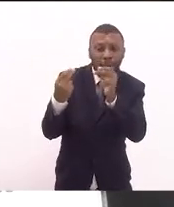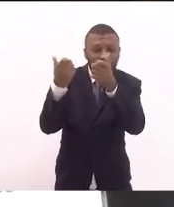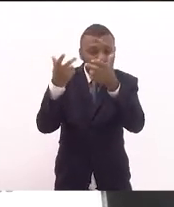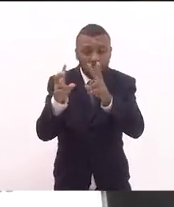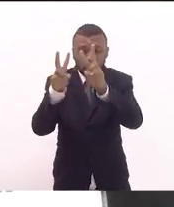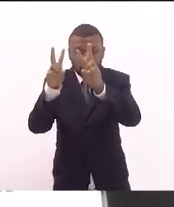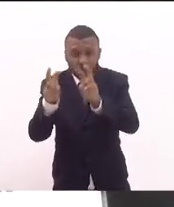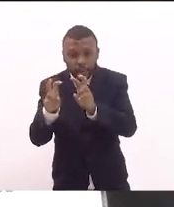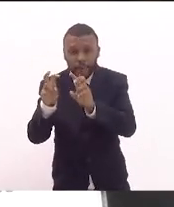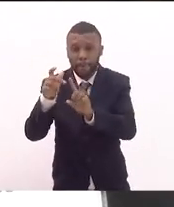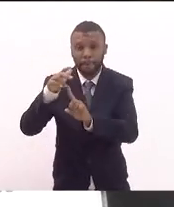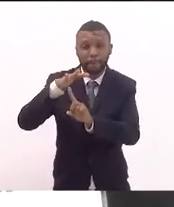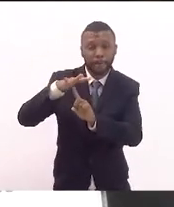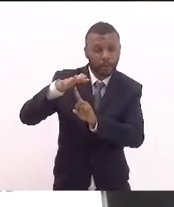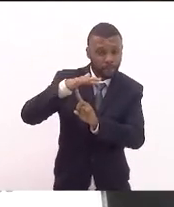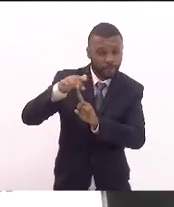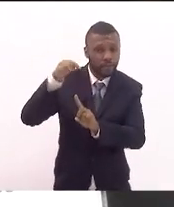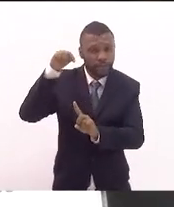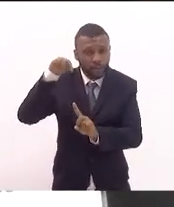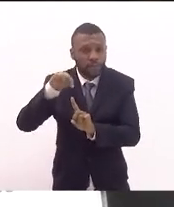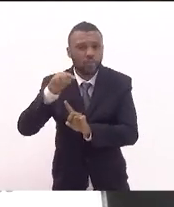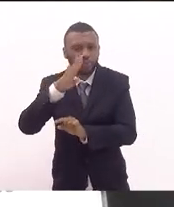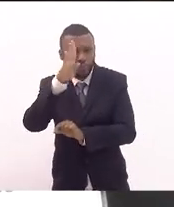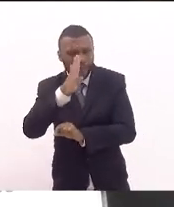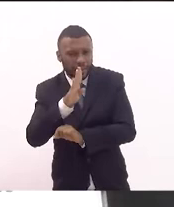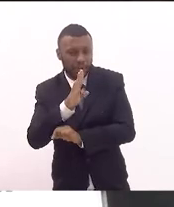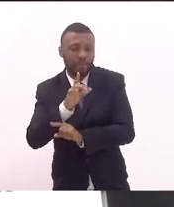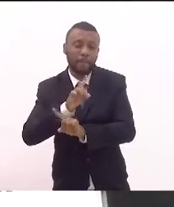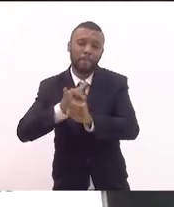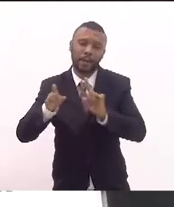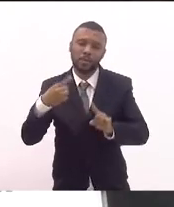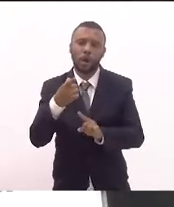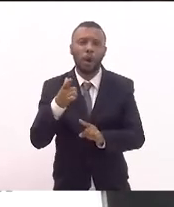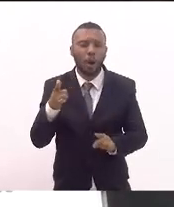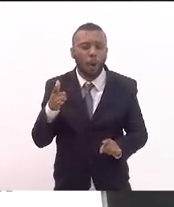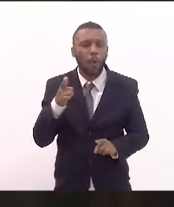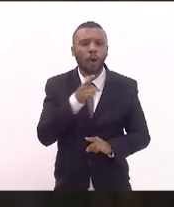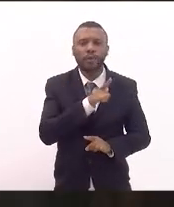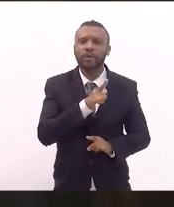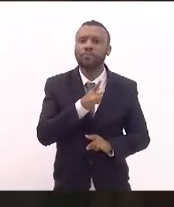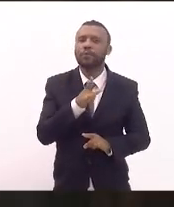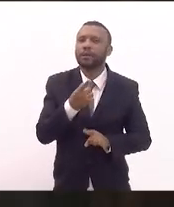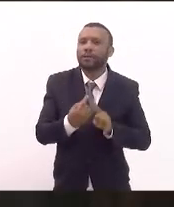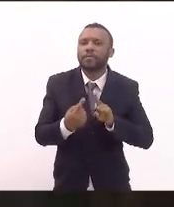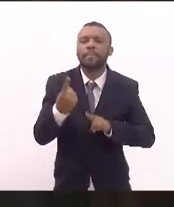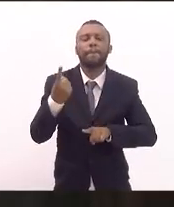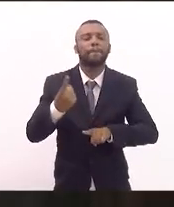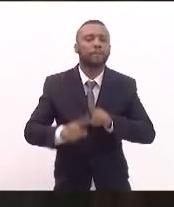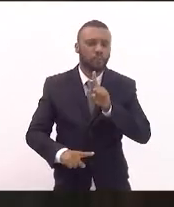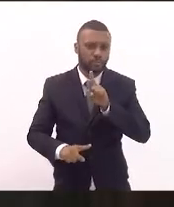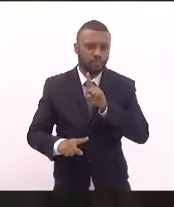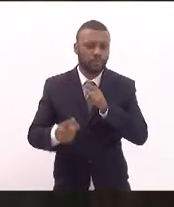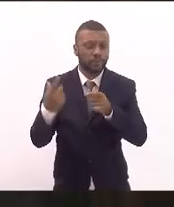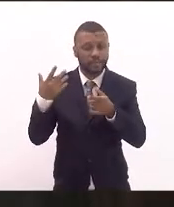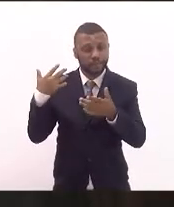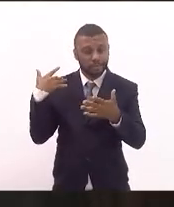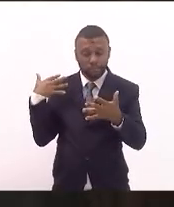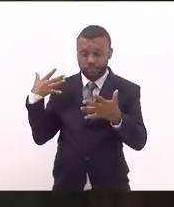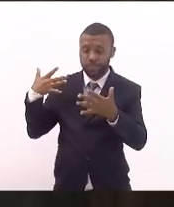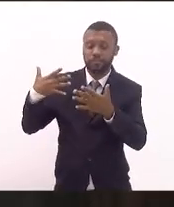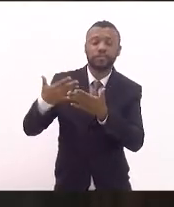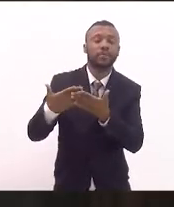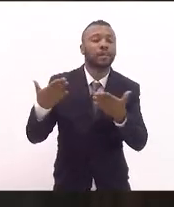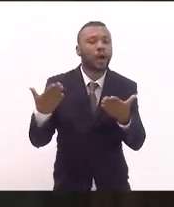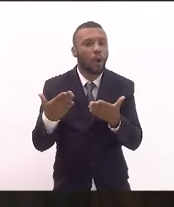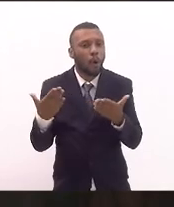muito velado. E nós tivemos esses avanços de lá para cá. Mas eu te confesso que, até hoje,